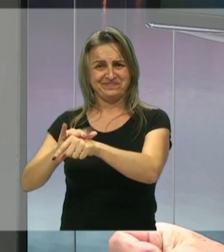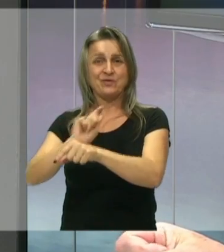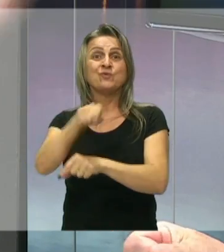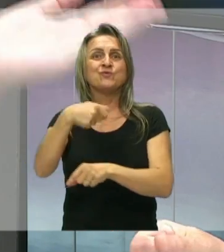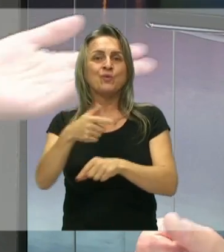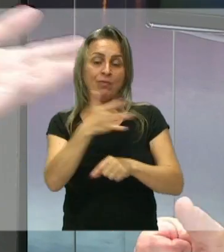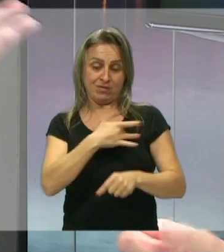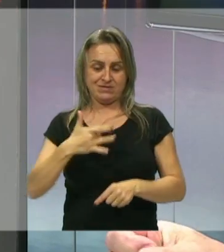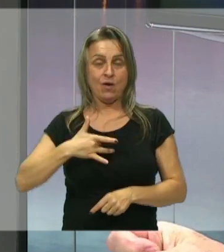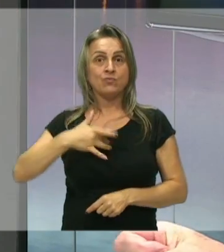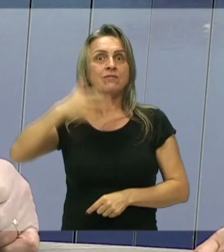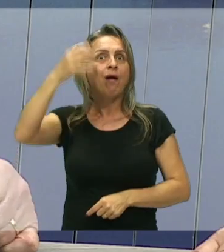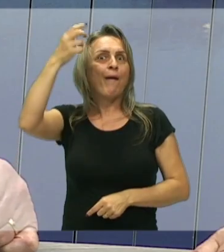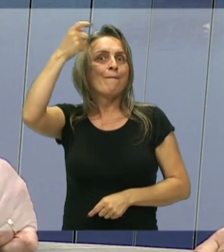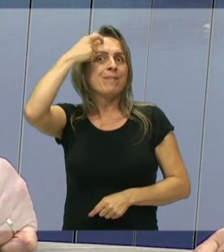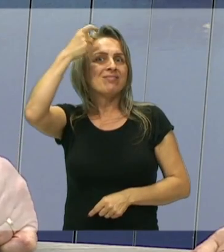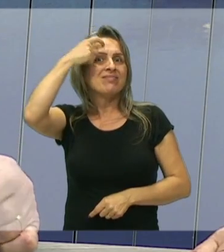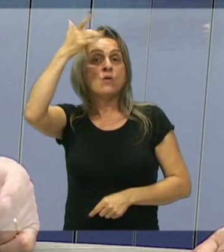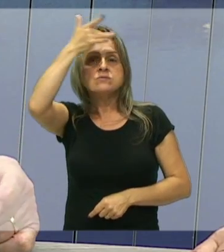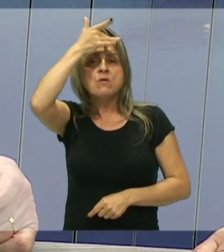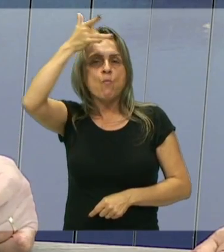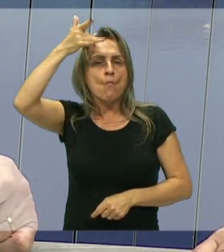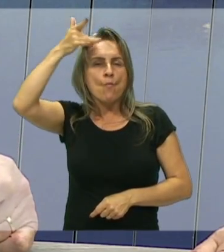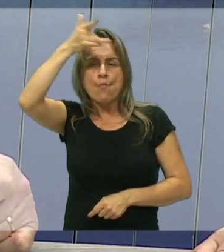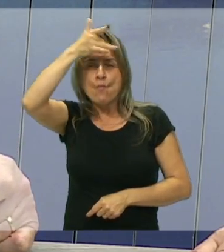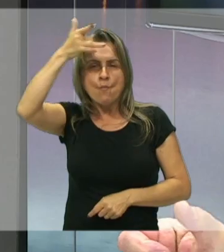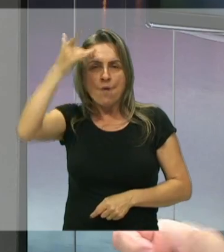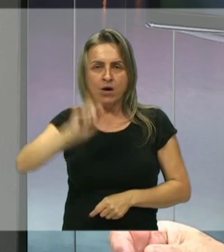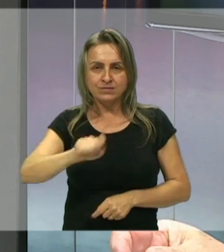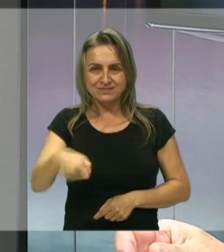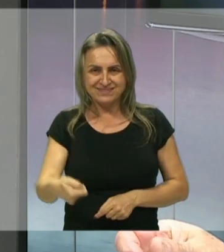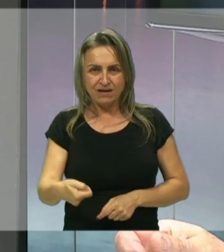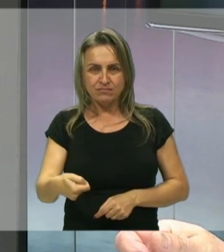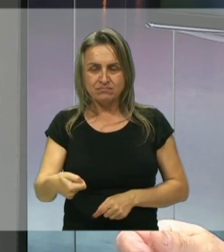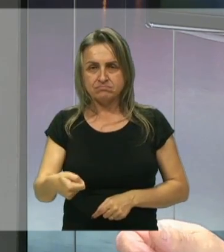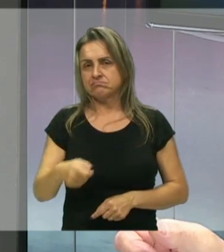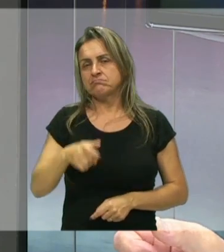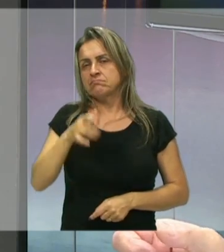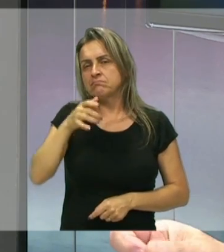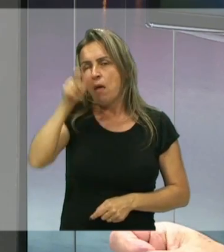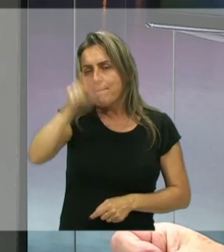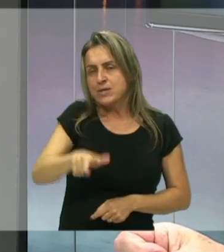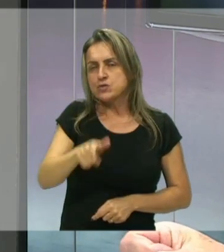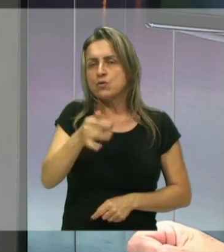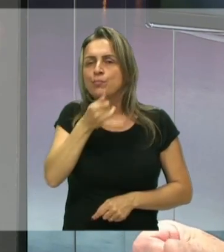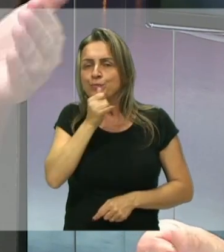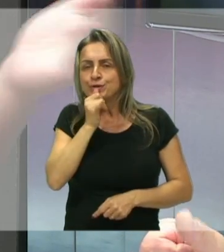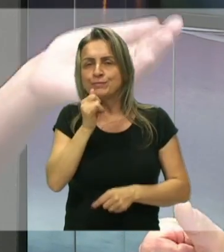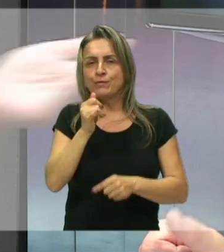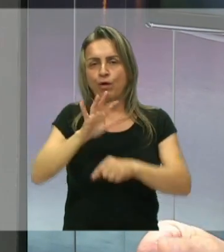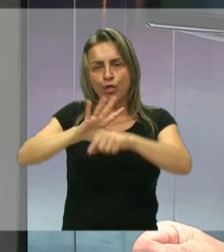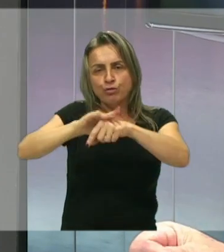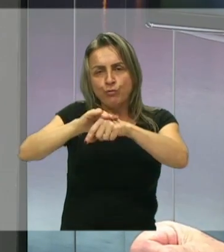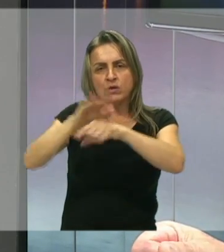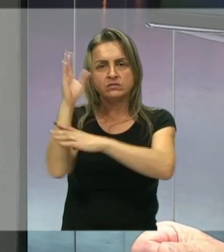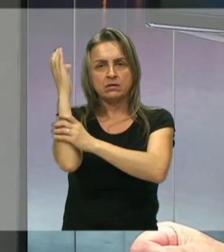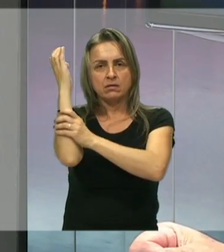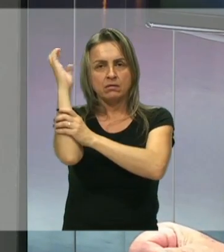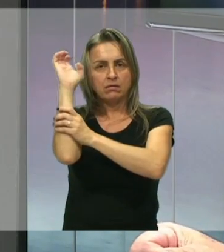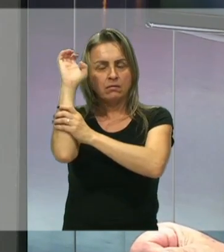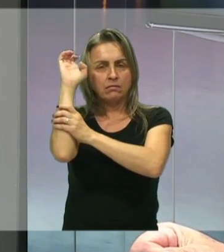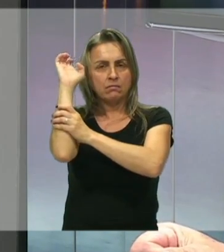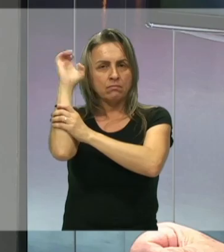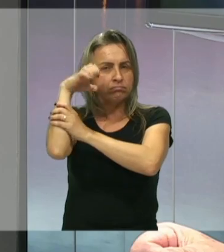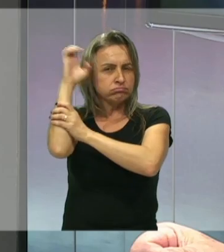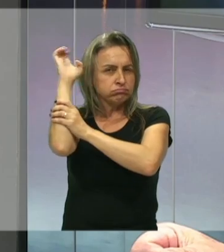vai muito além das pessoas que desenvolvem esquizofrenia e tantas outras doenças de